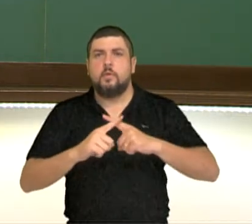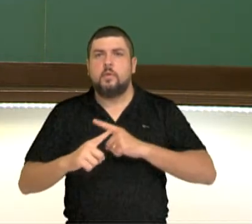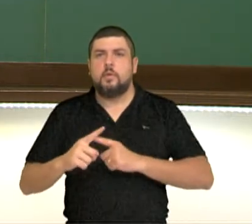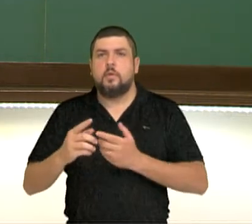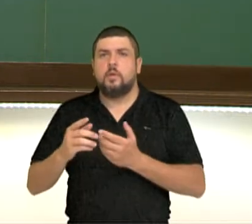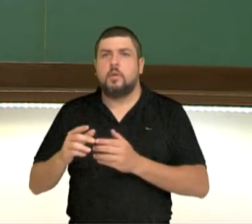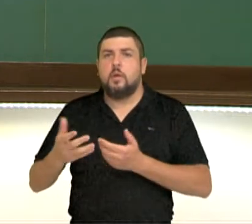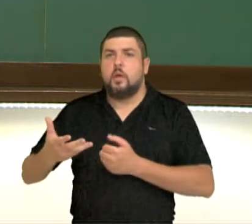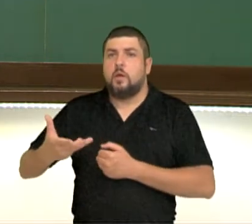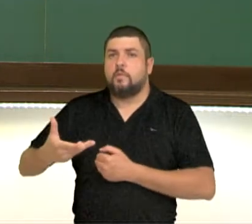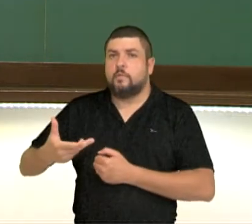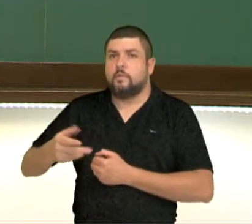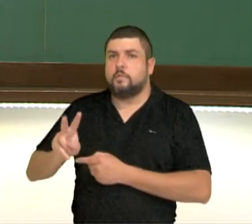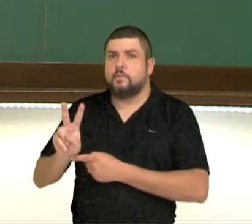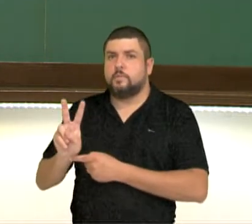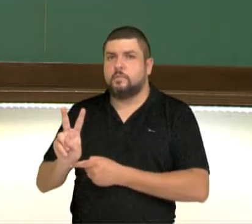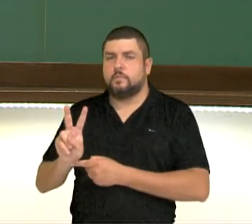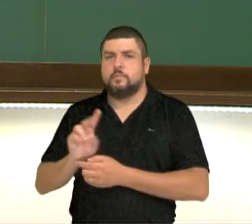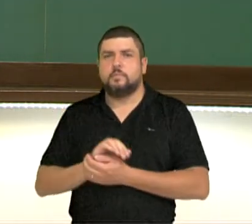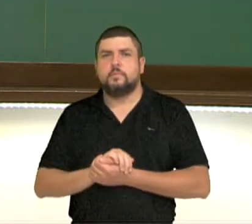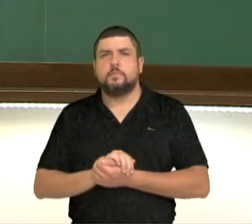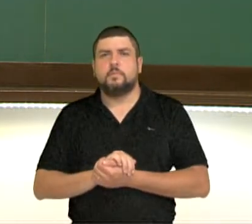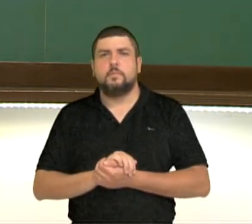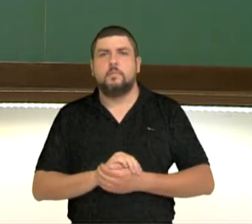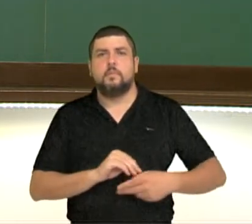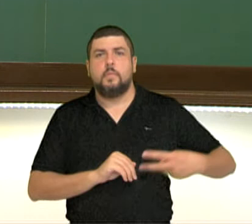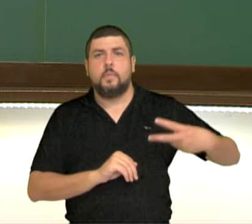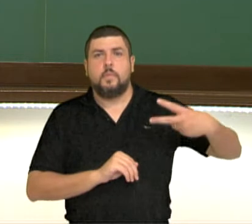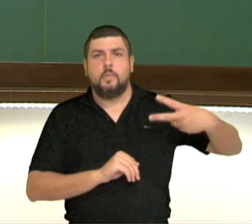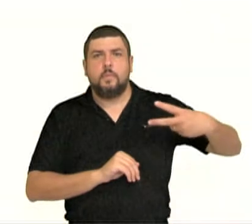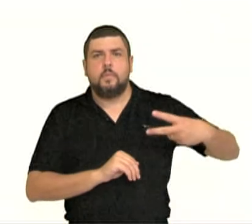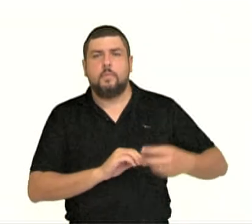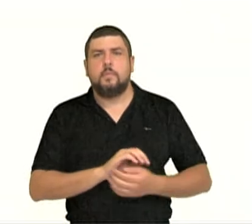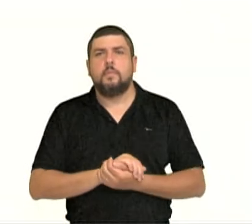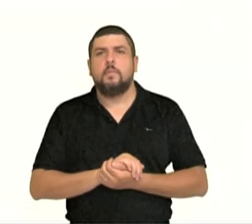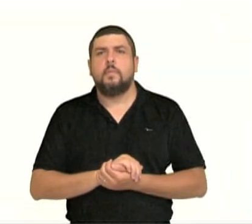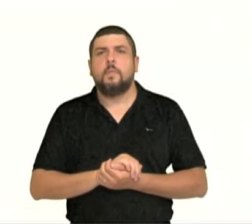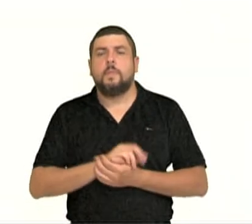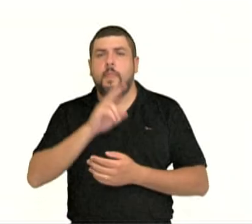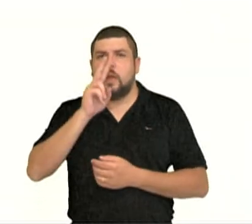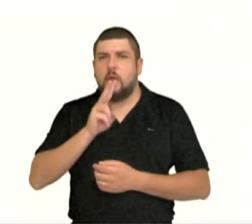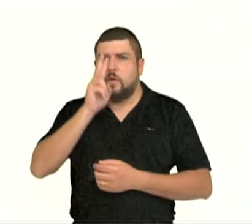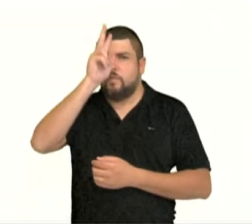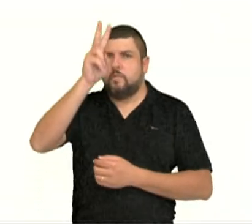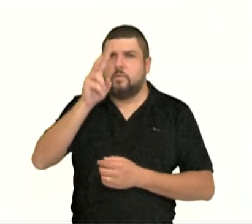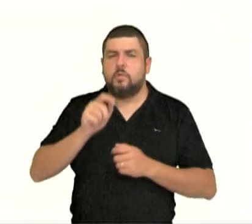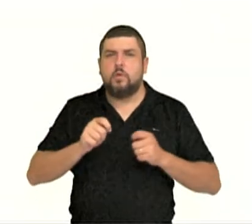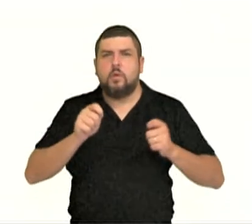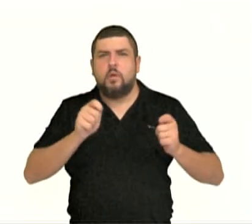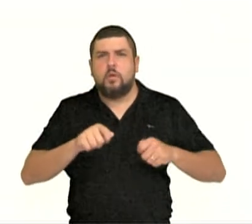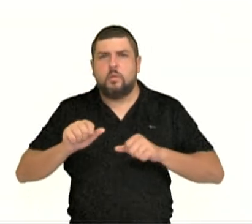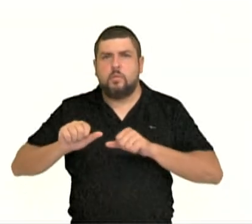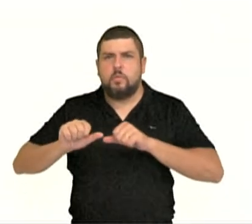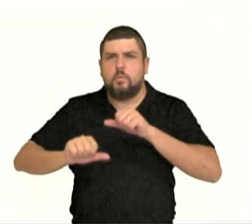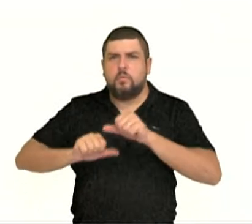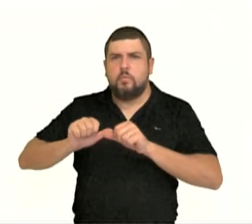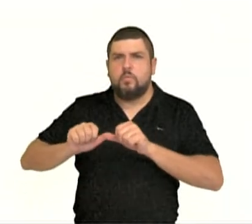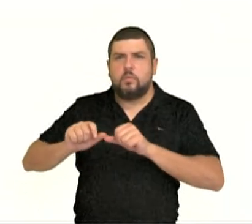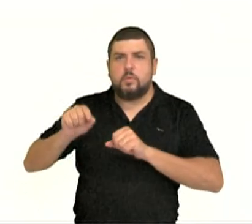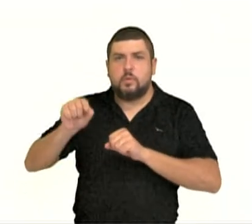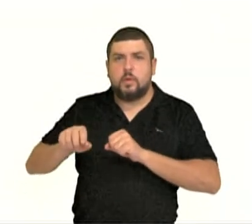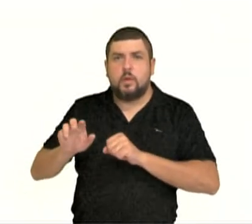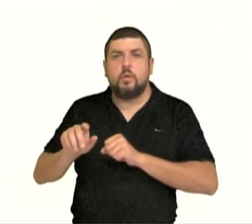essa é a primeira observação. Segundo, a força é uma grandeza que é capaz de mudar a velocidade. Ou